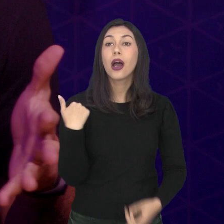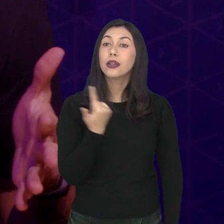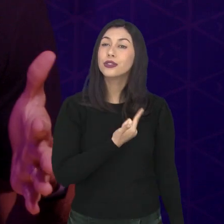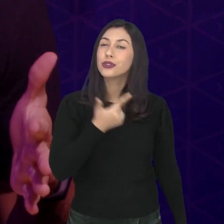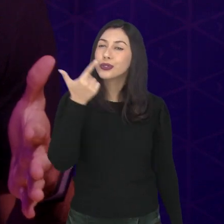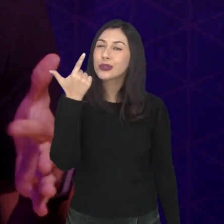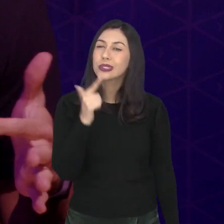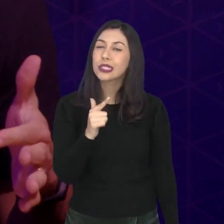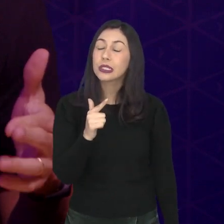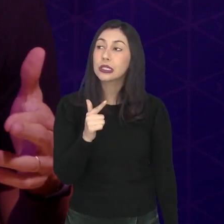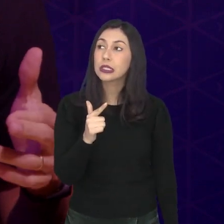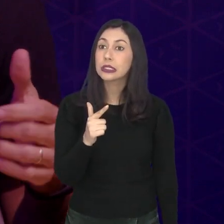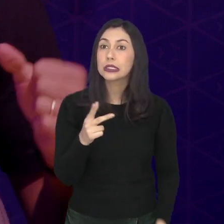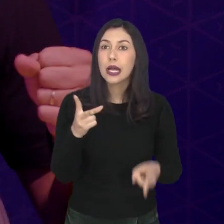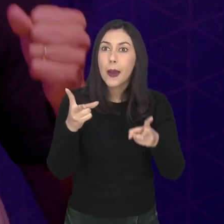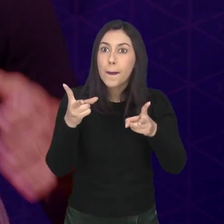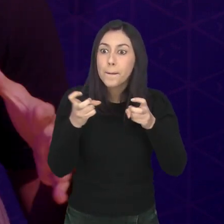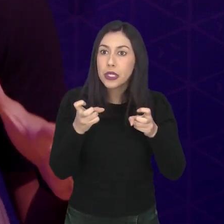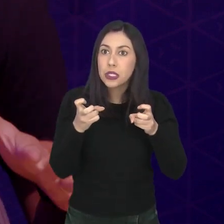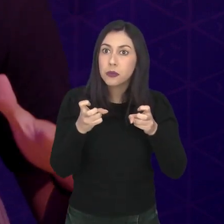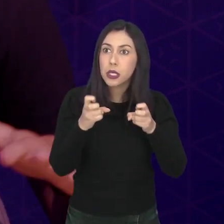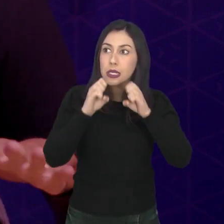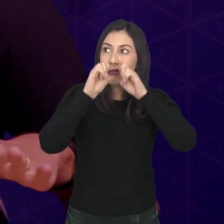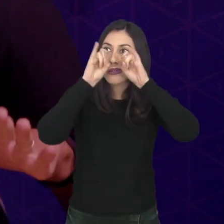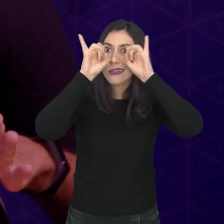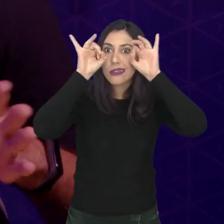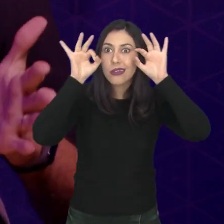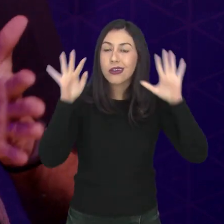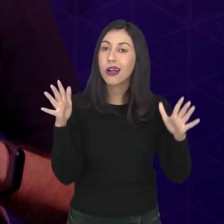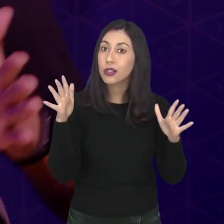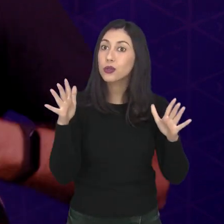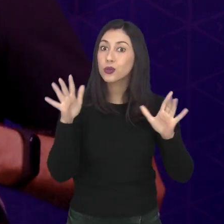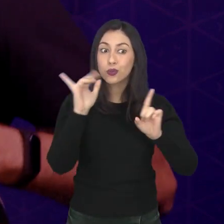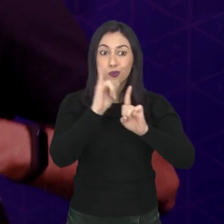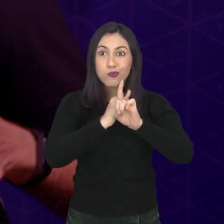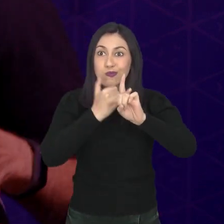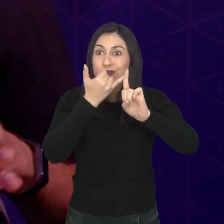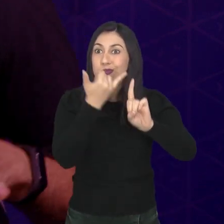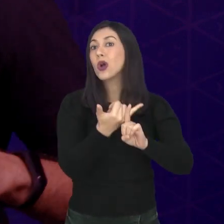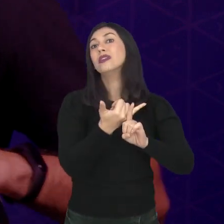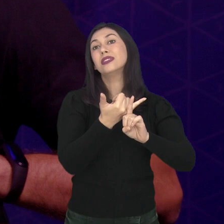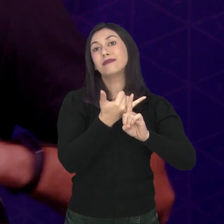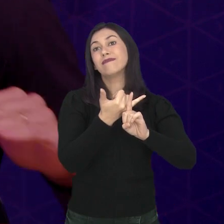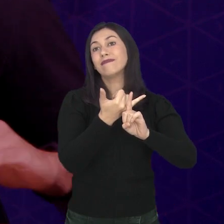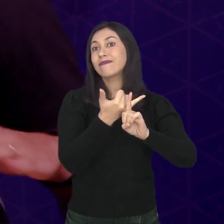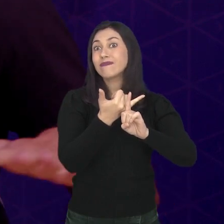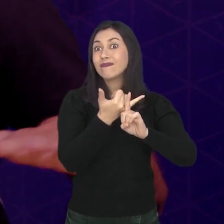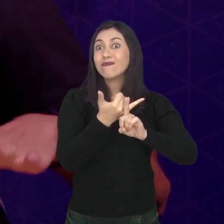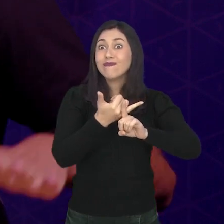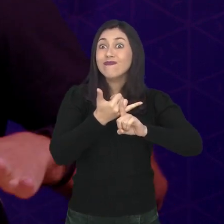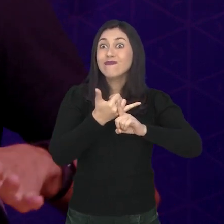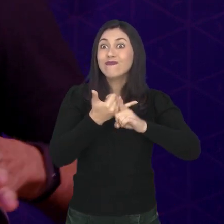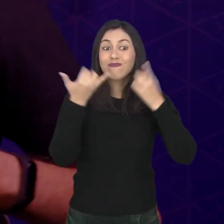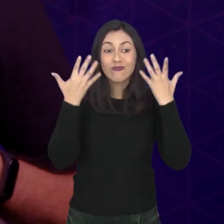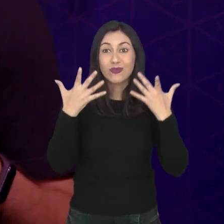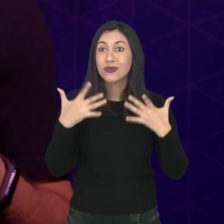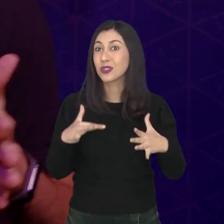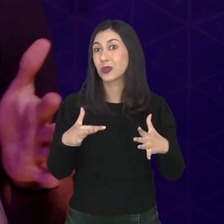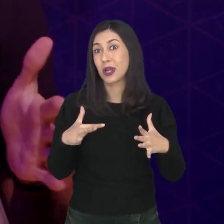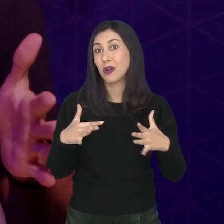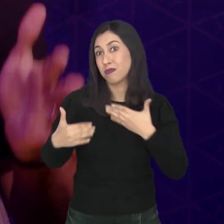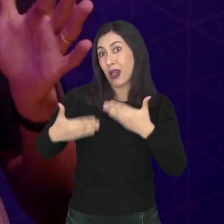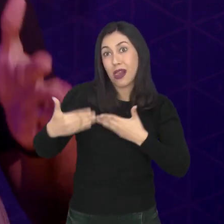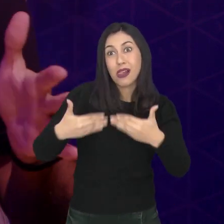gente consegue ver claramente o que é o bullying na sua natureza,